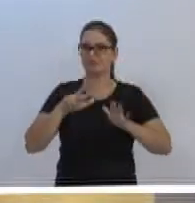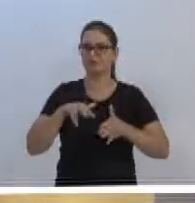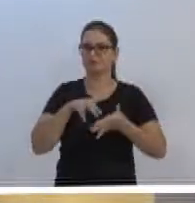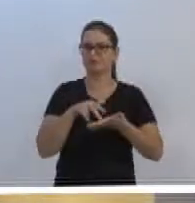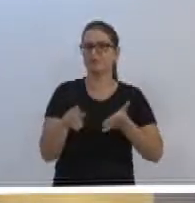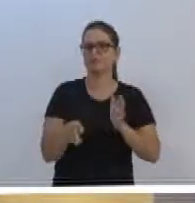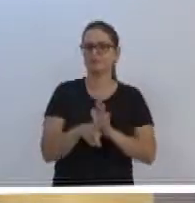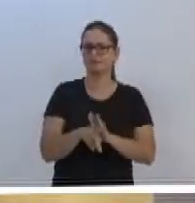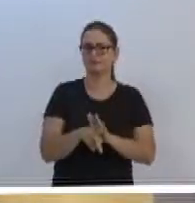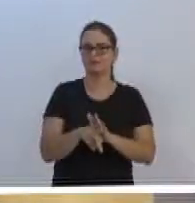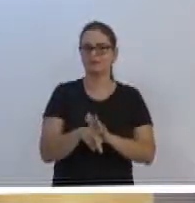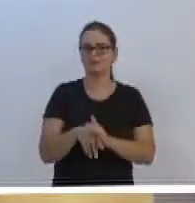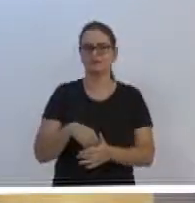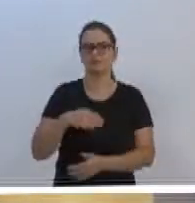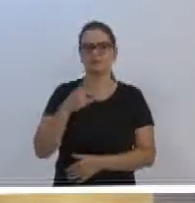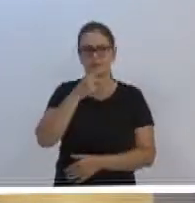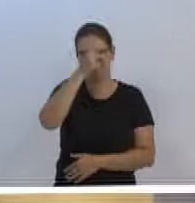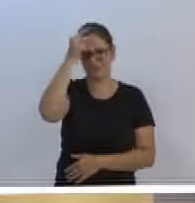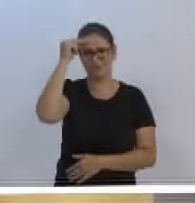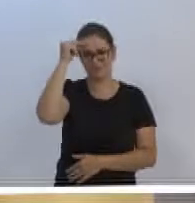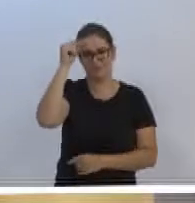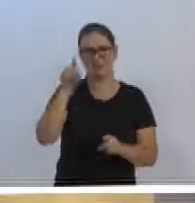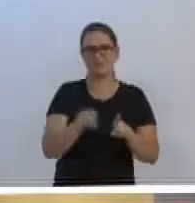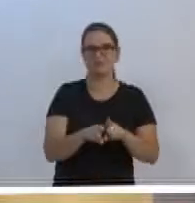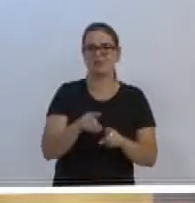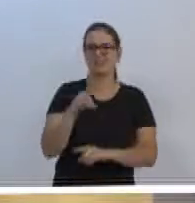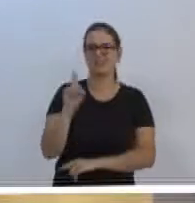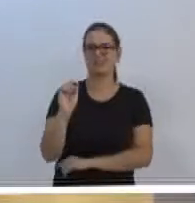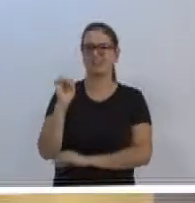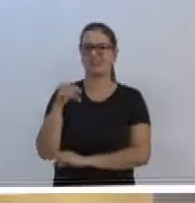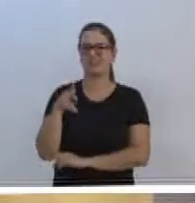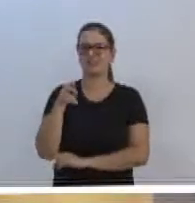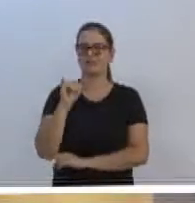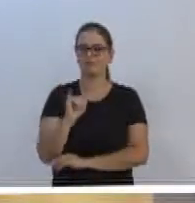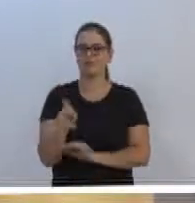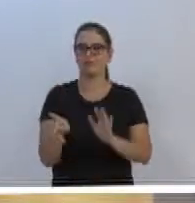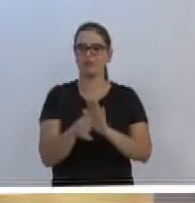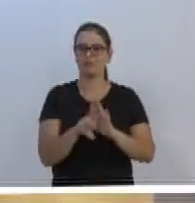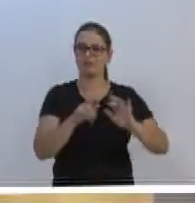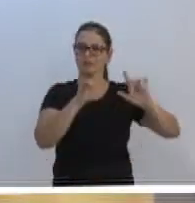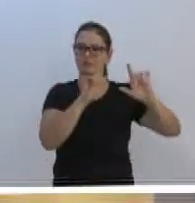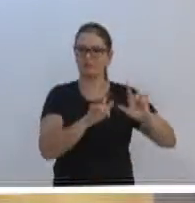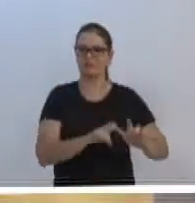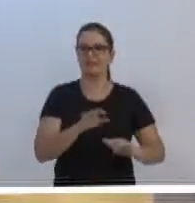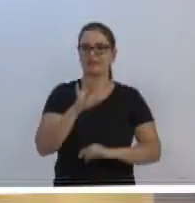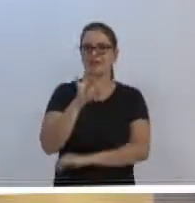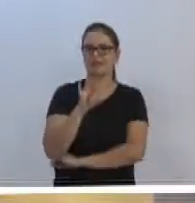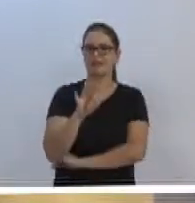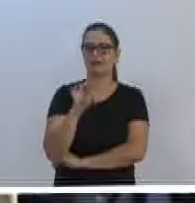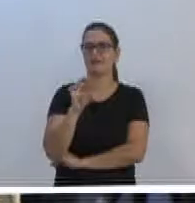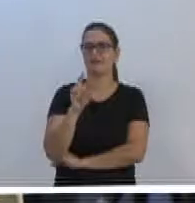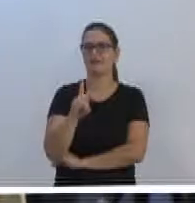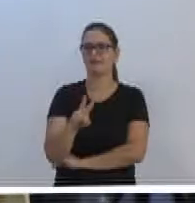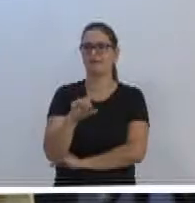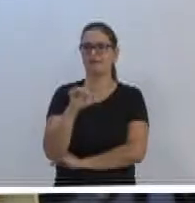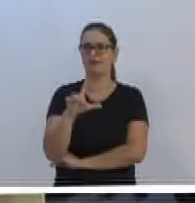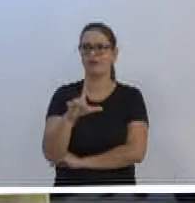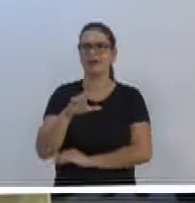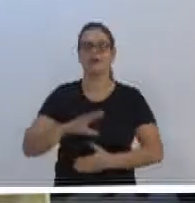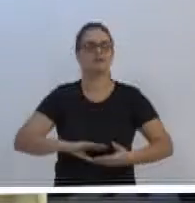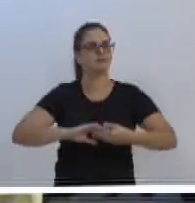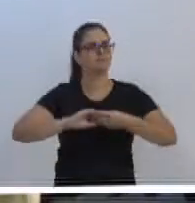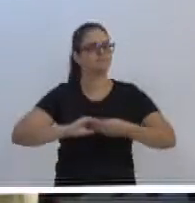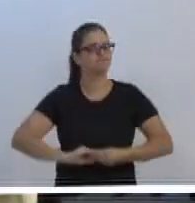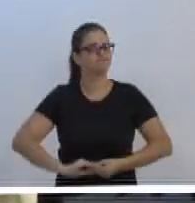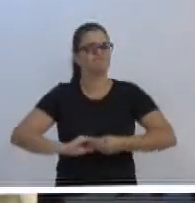prefeito mário hildebrandt com o presidente da amt com imagens exclusivas da tv l o qual saúde de uma forma